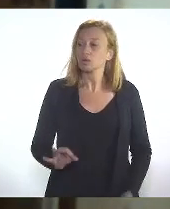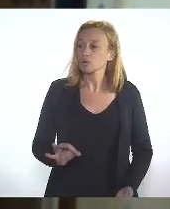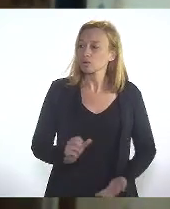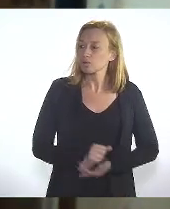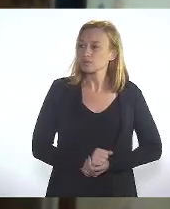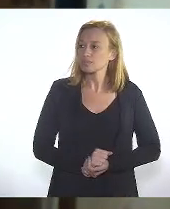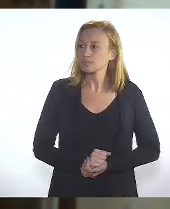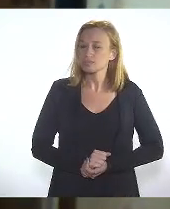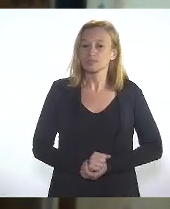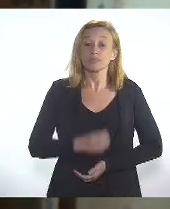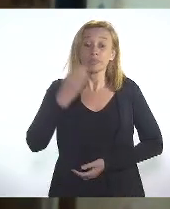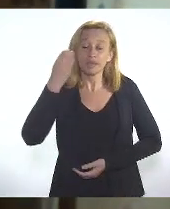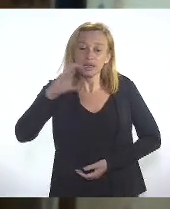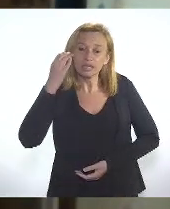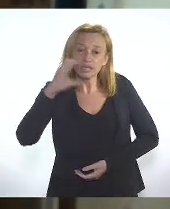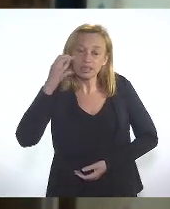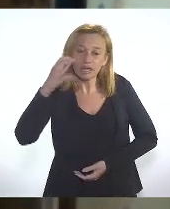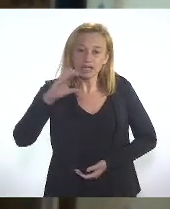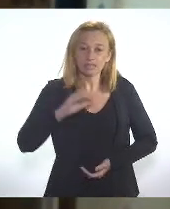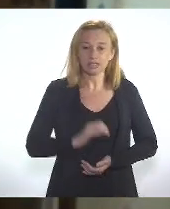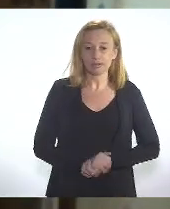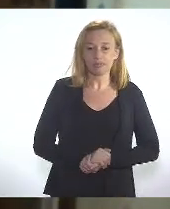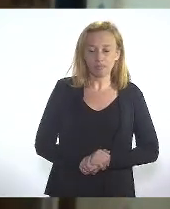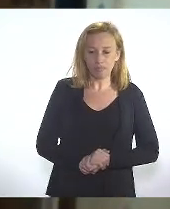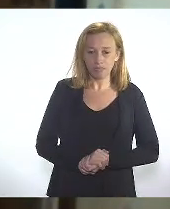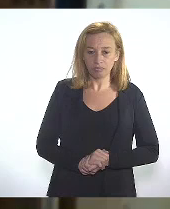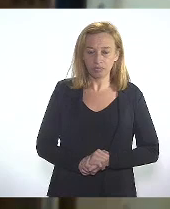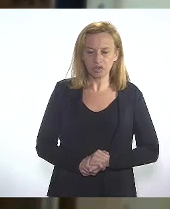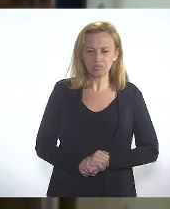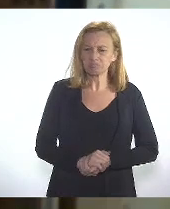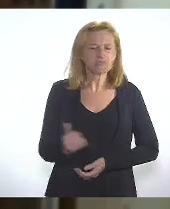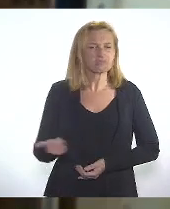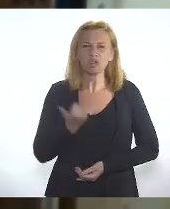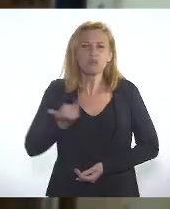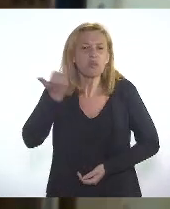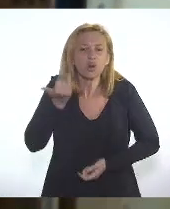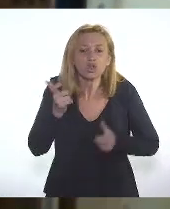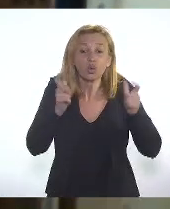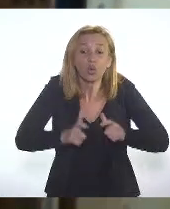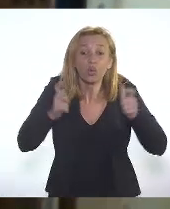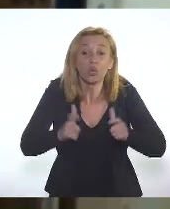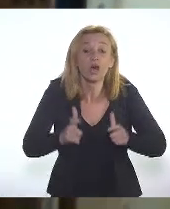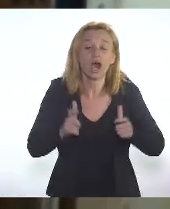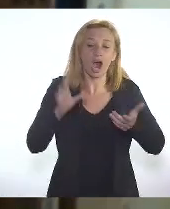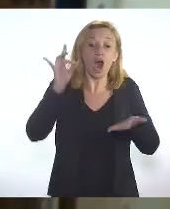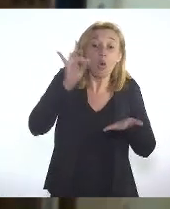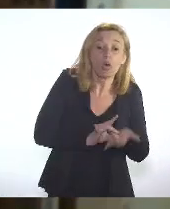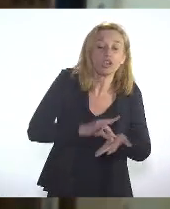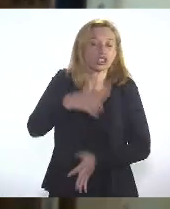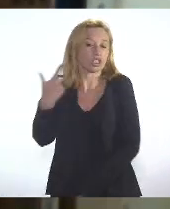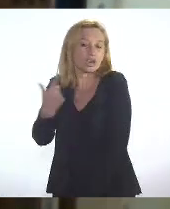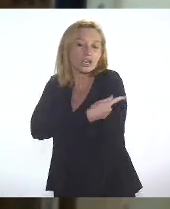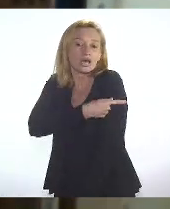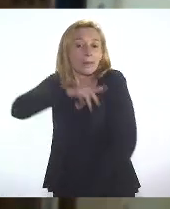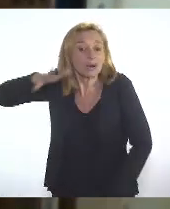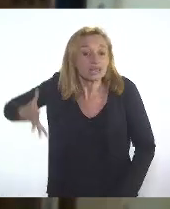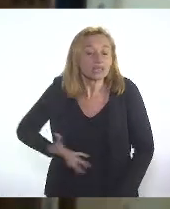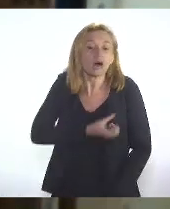pela ciência, pelos entes reguladores. Não importa a origem, é vacina para